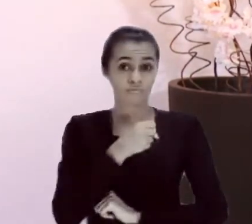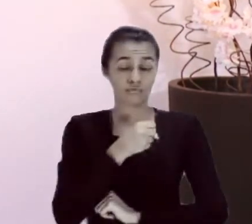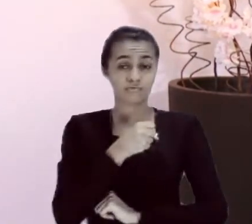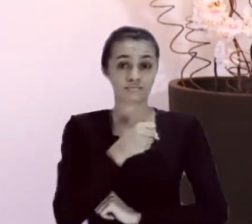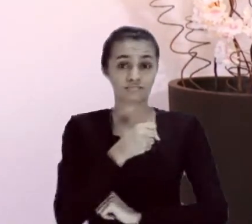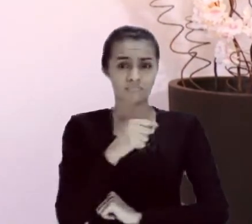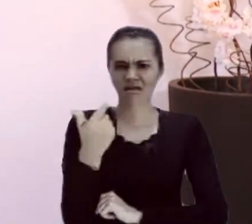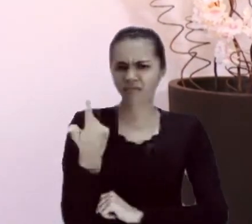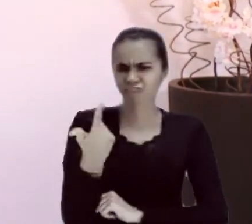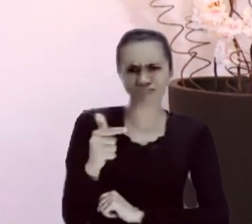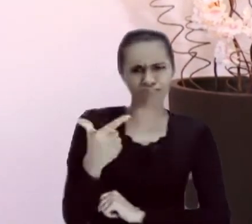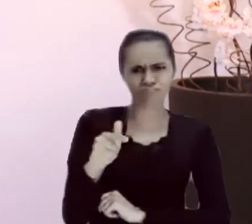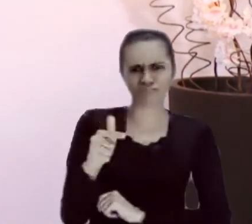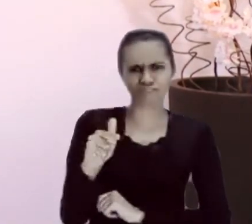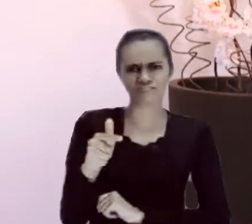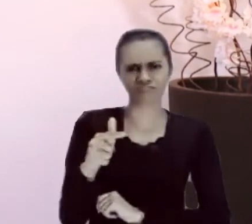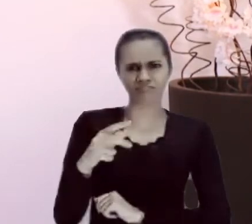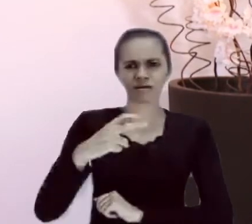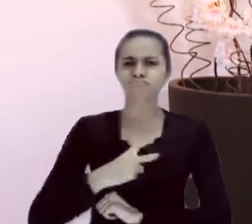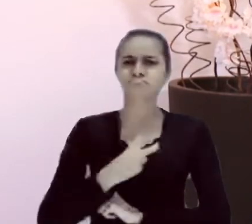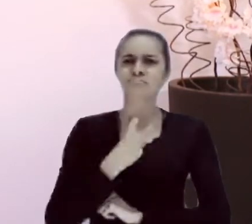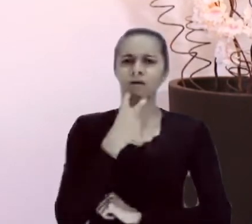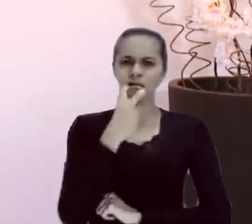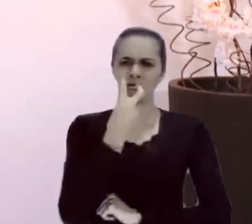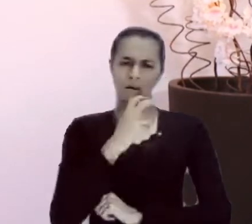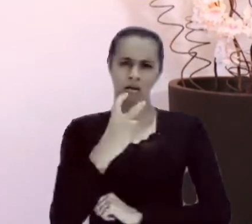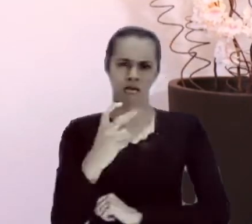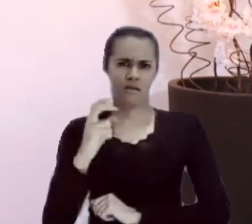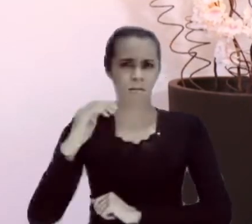vou fazer com ele? Irei jogá-lo fora.